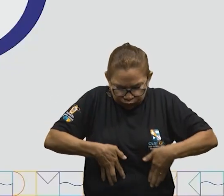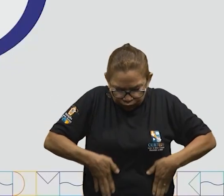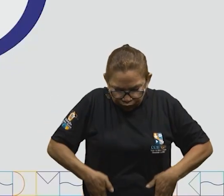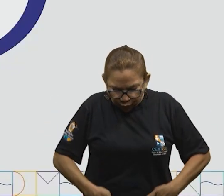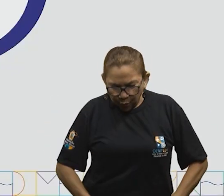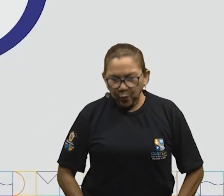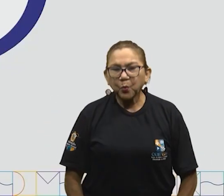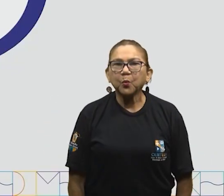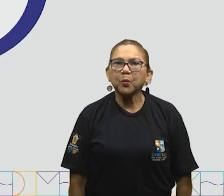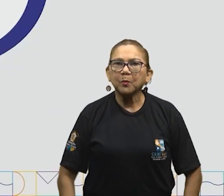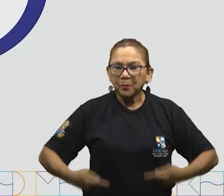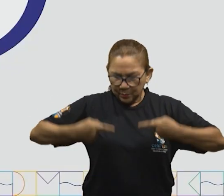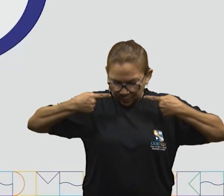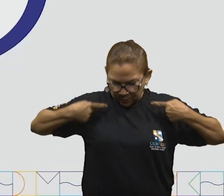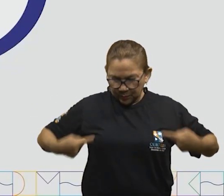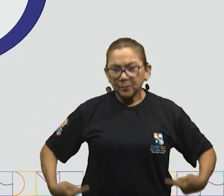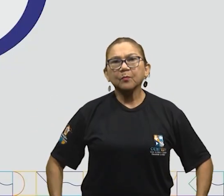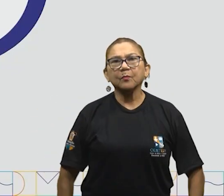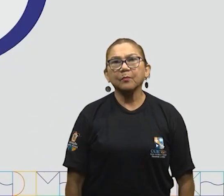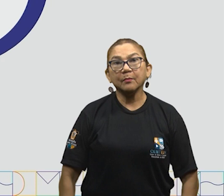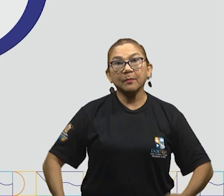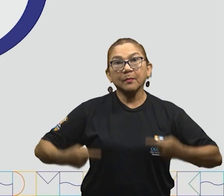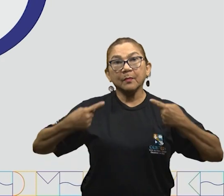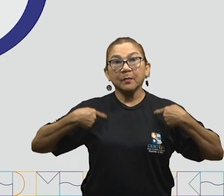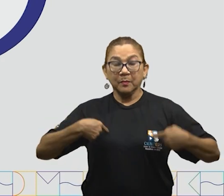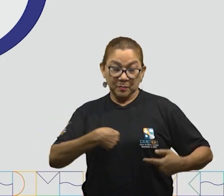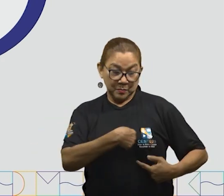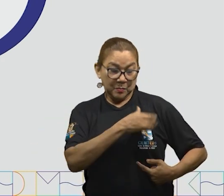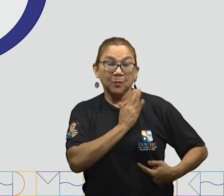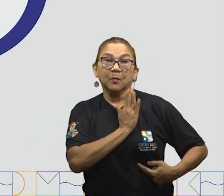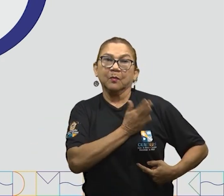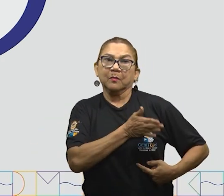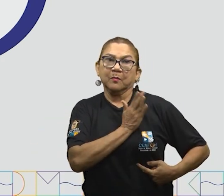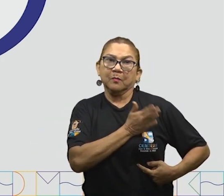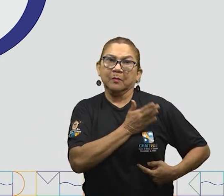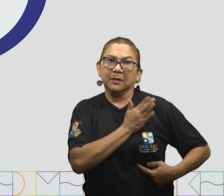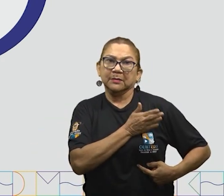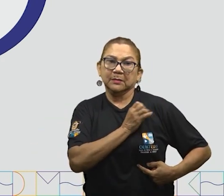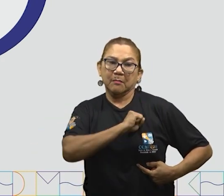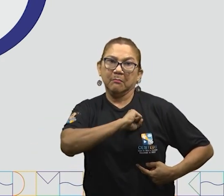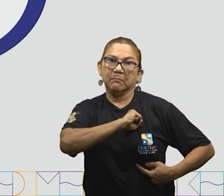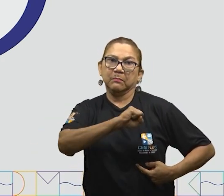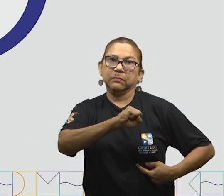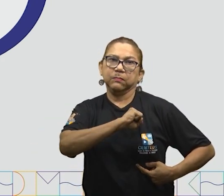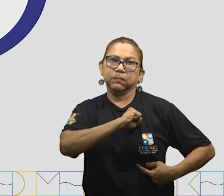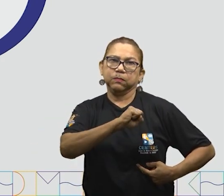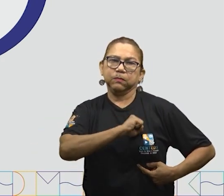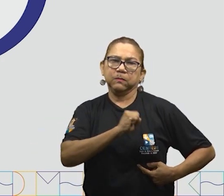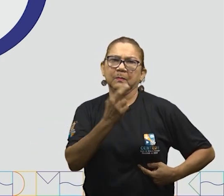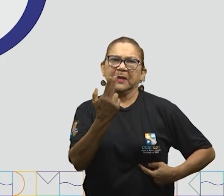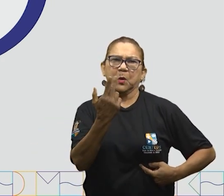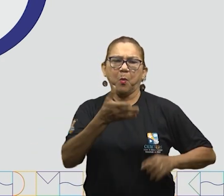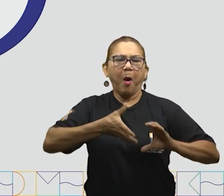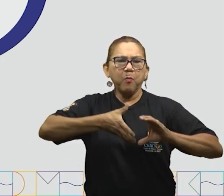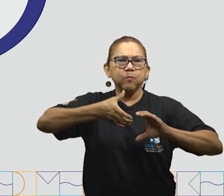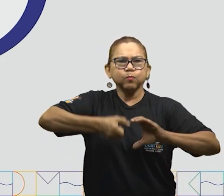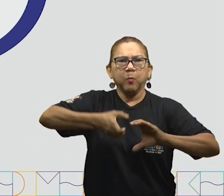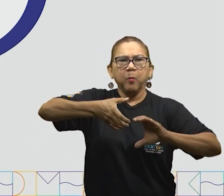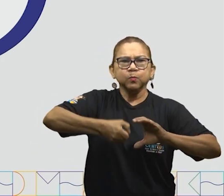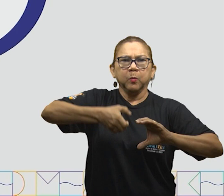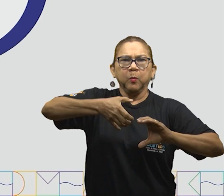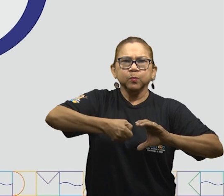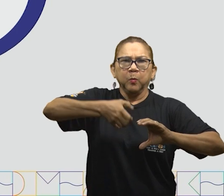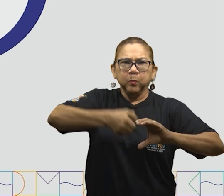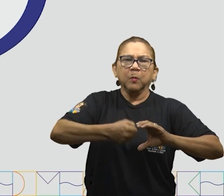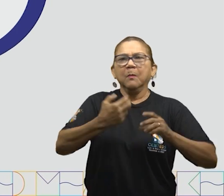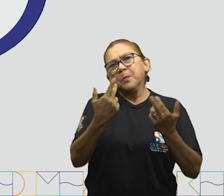O sangue se movimenta graças à ação do coração, que funciona como uma bomba, bombardeando sangue, o que